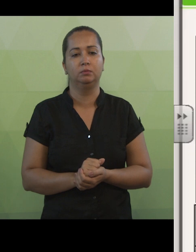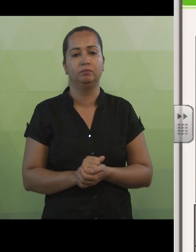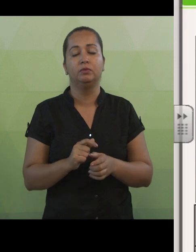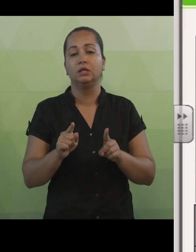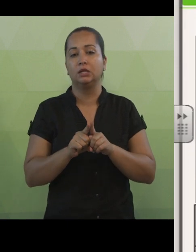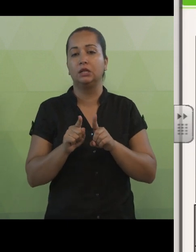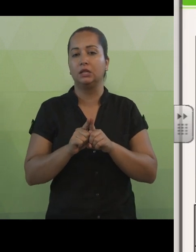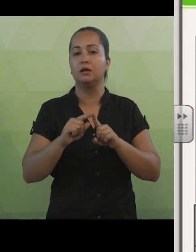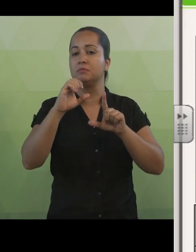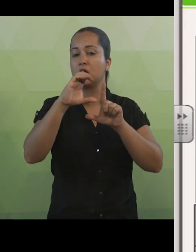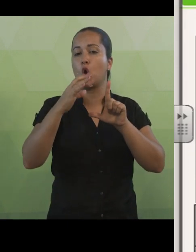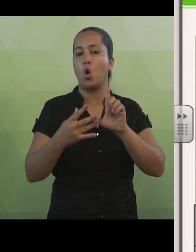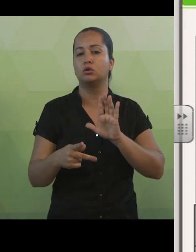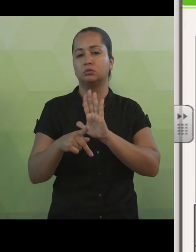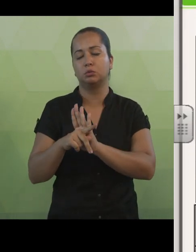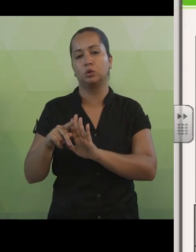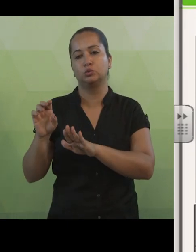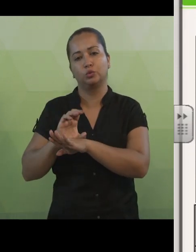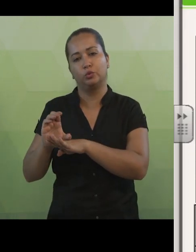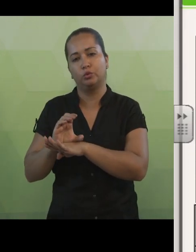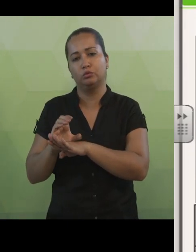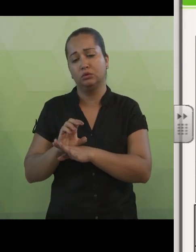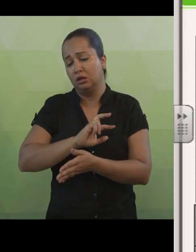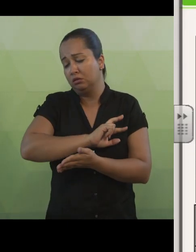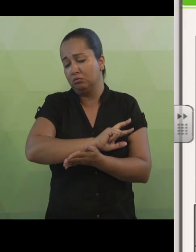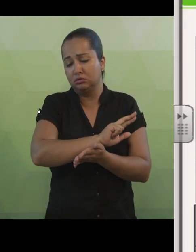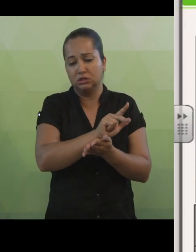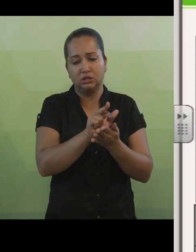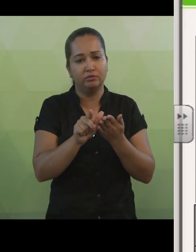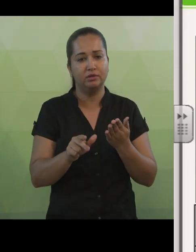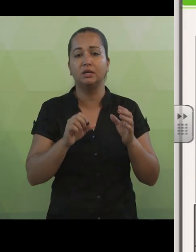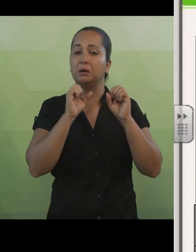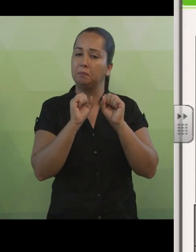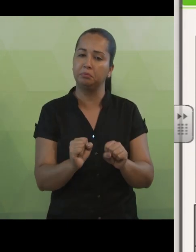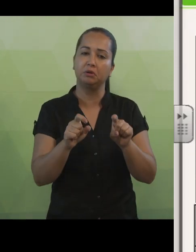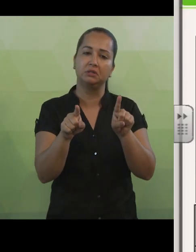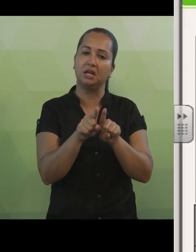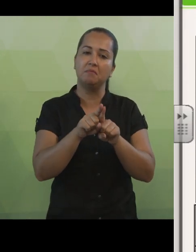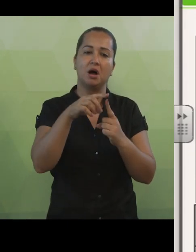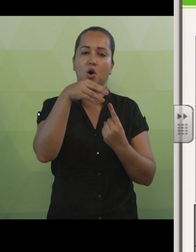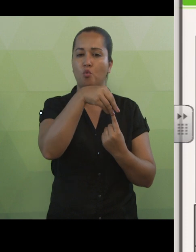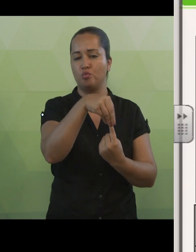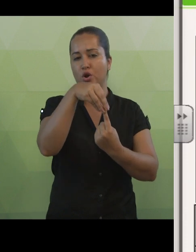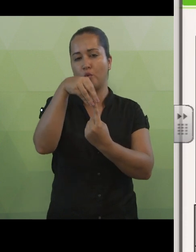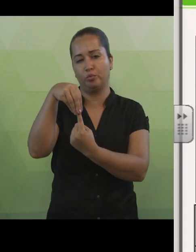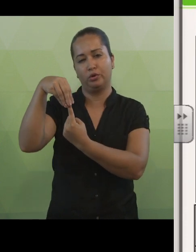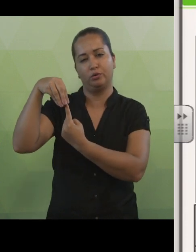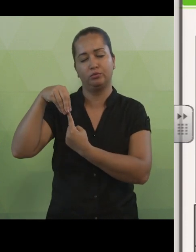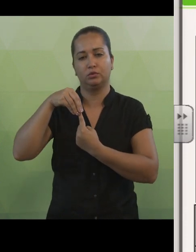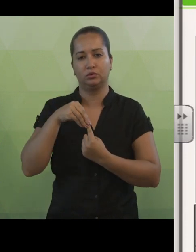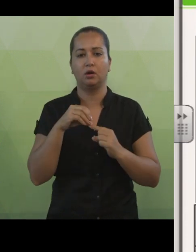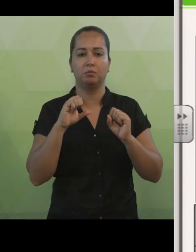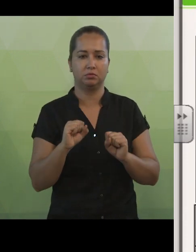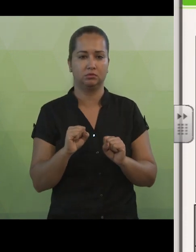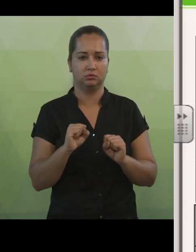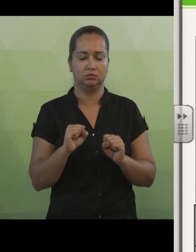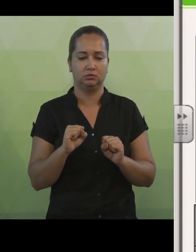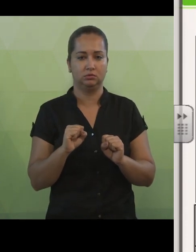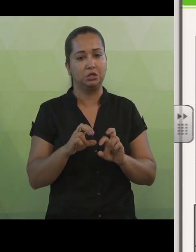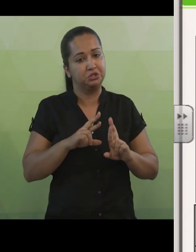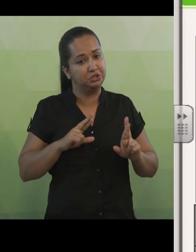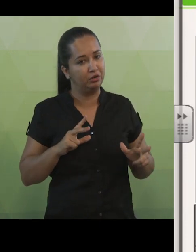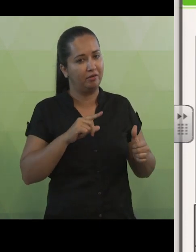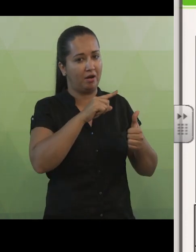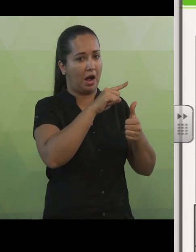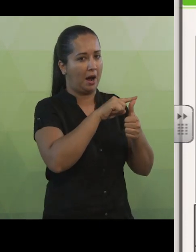curso, etc. Então, nós temos vários atributos que eles também podem ser chamados de único, mesmo que não sejam uma chave primária,